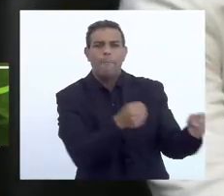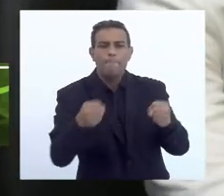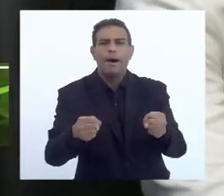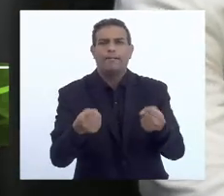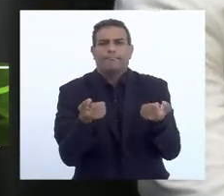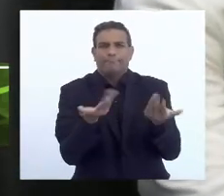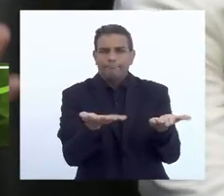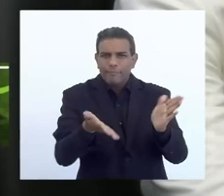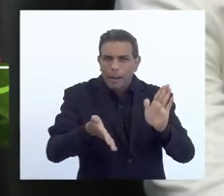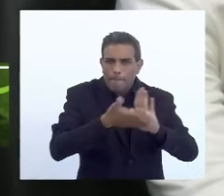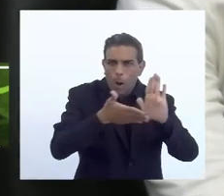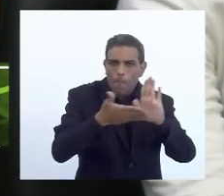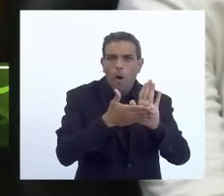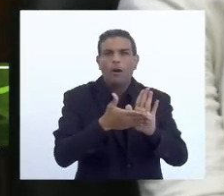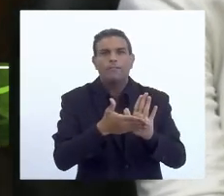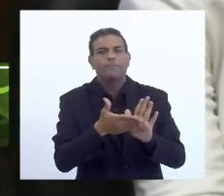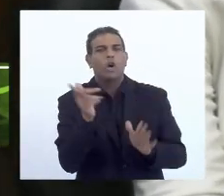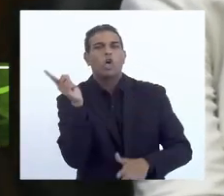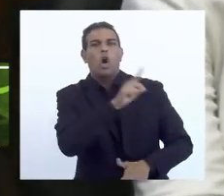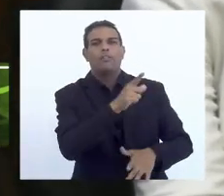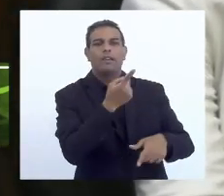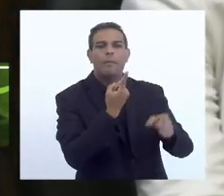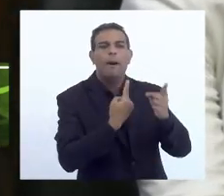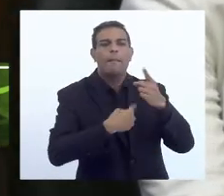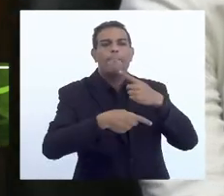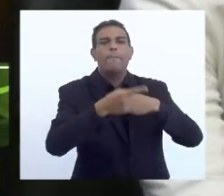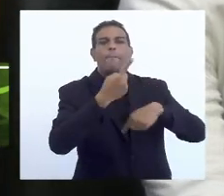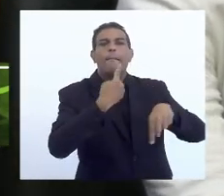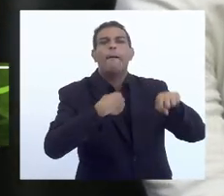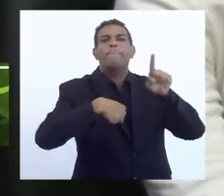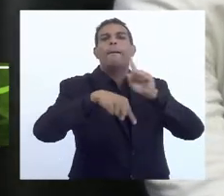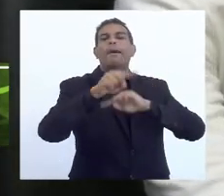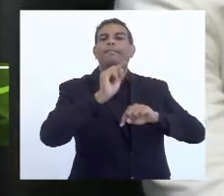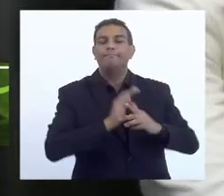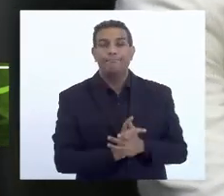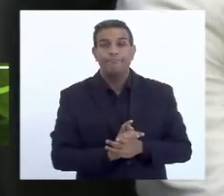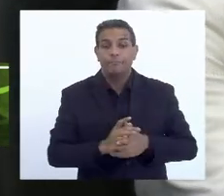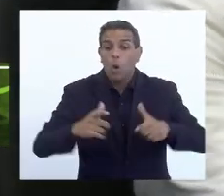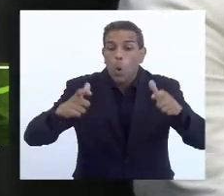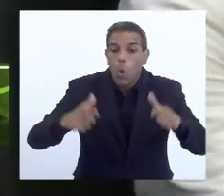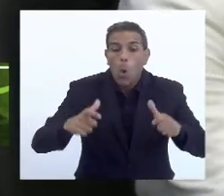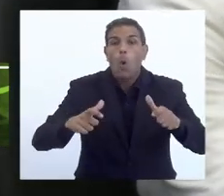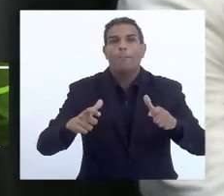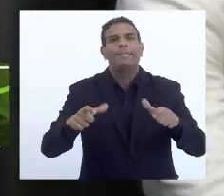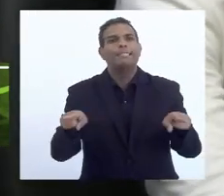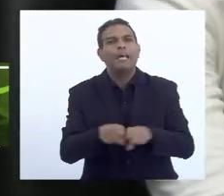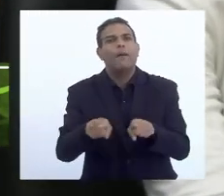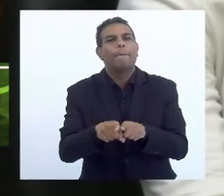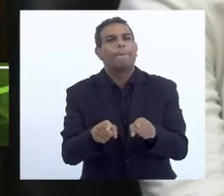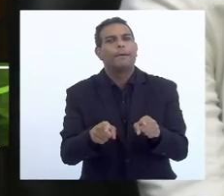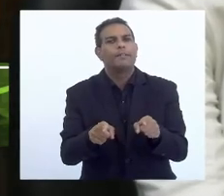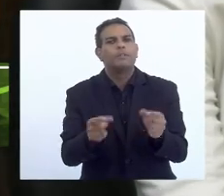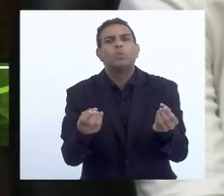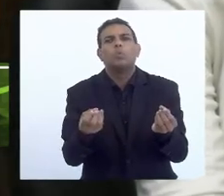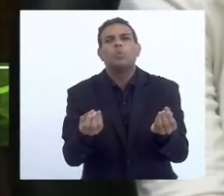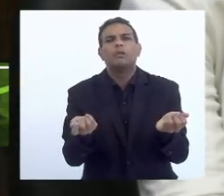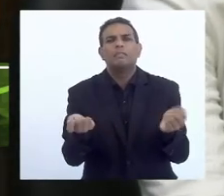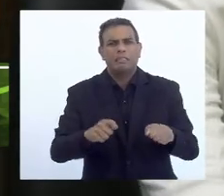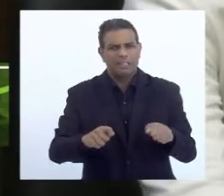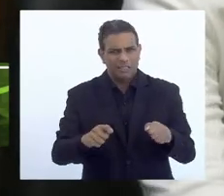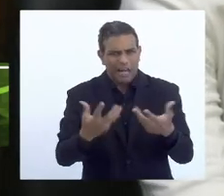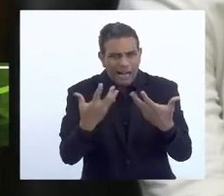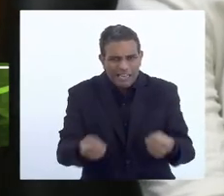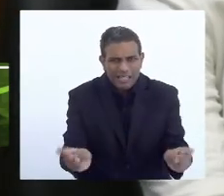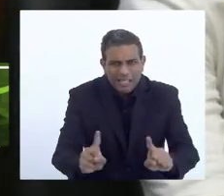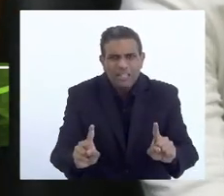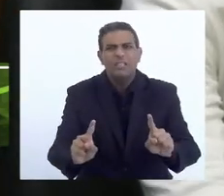que a Thalíria propõe, que é imprescindível que o Congresso e as assembleias façam, mas um ambiente de controle público do que é intolerável